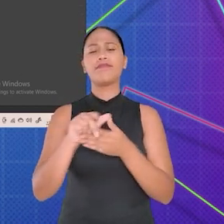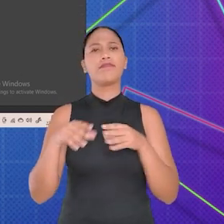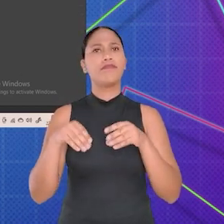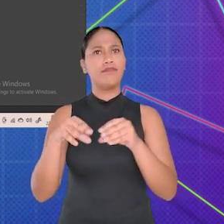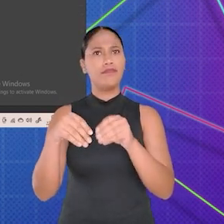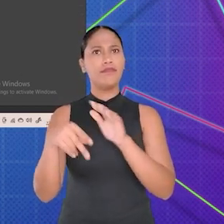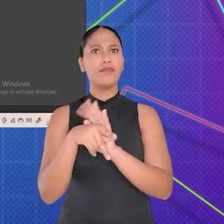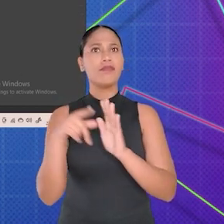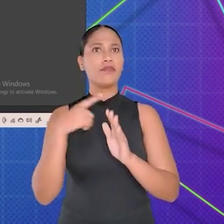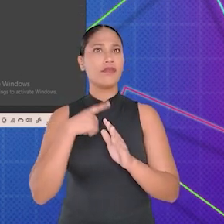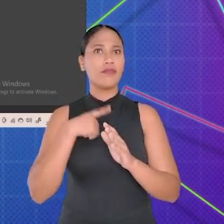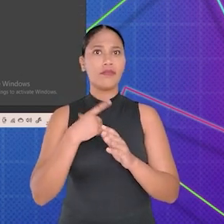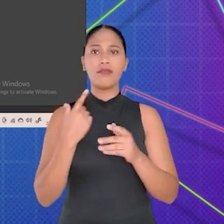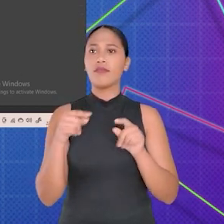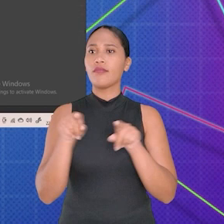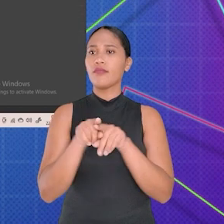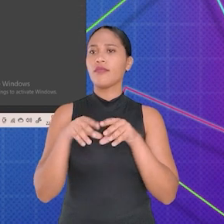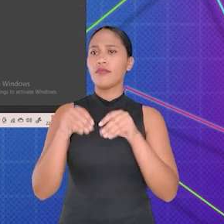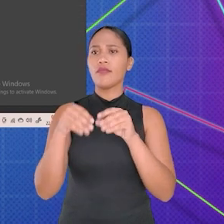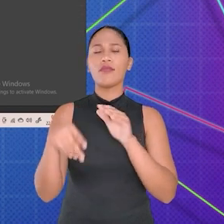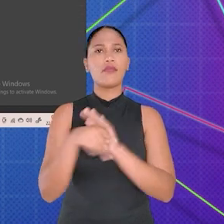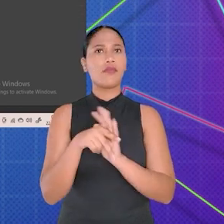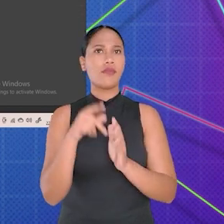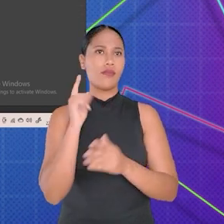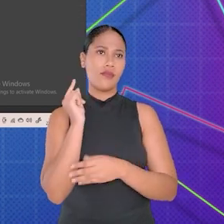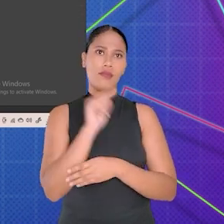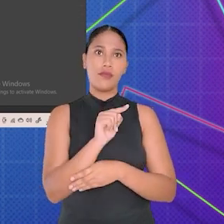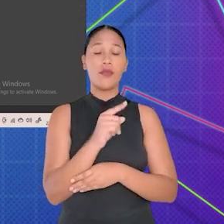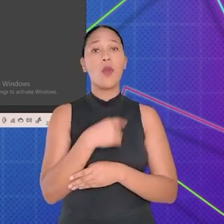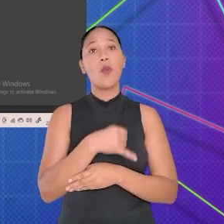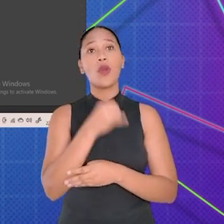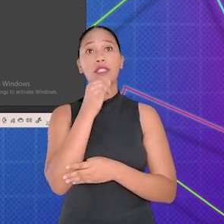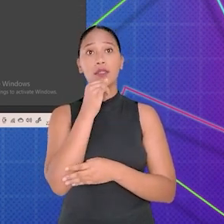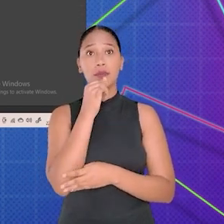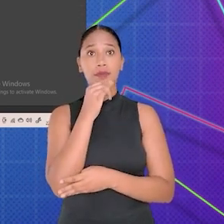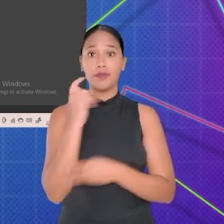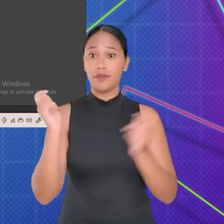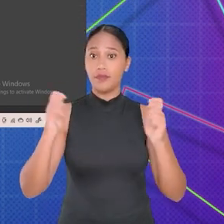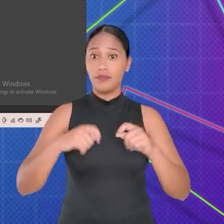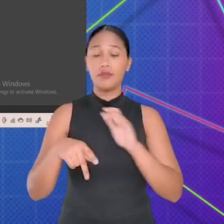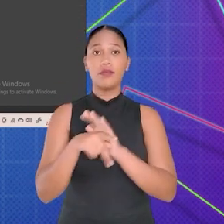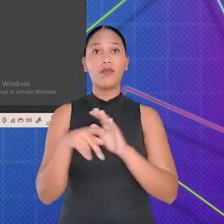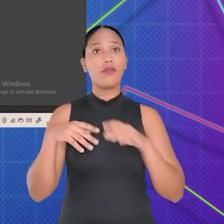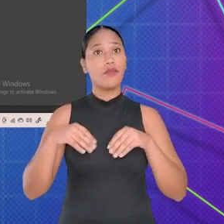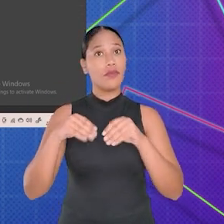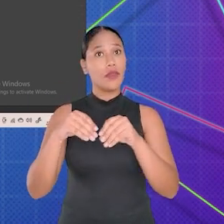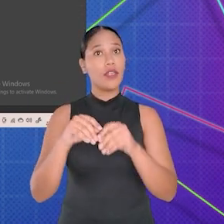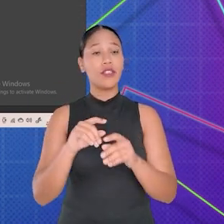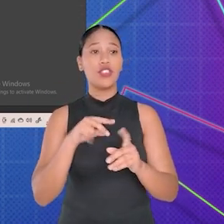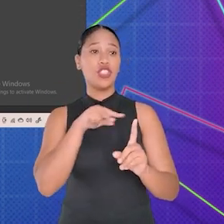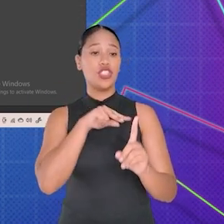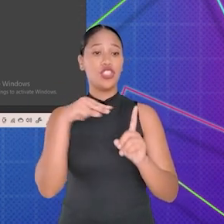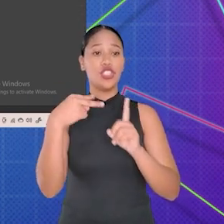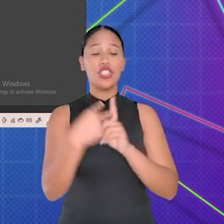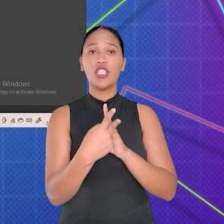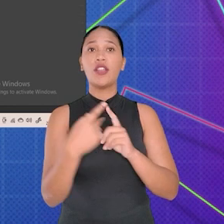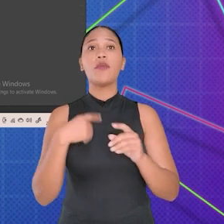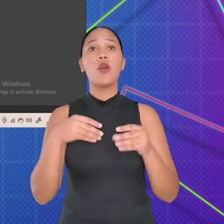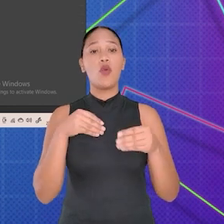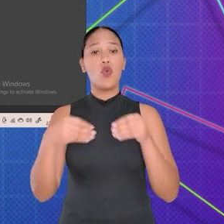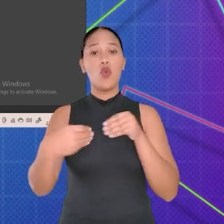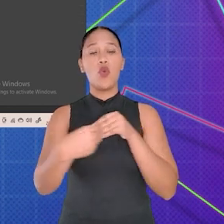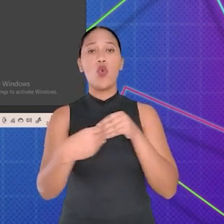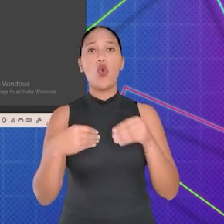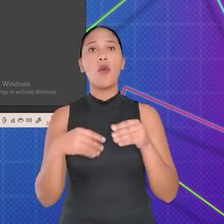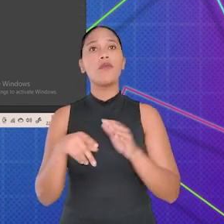girar uma primitiva usando os widgets de transformação na barra de ferramentas, ou pressionando a tecla G para mover, S para